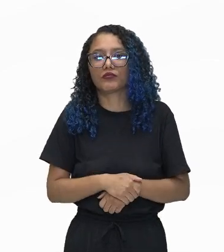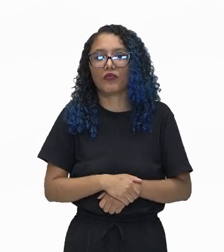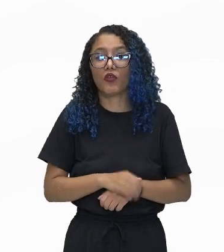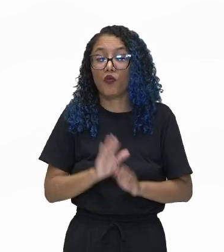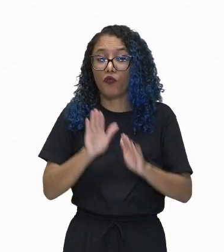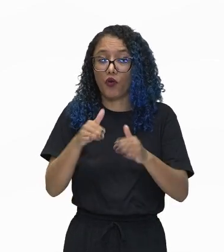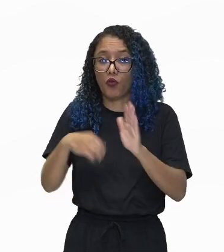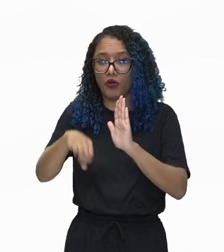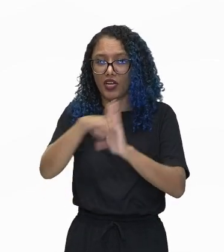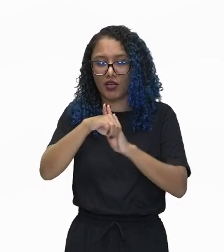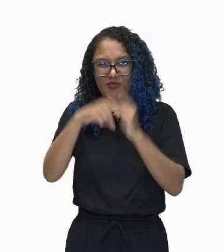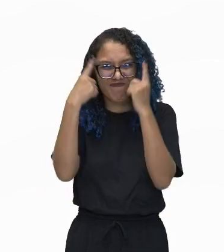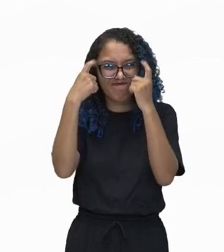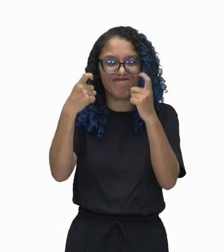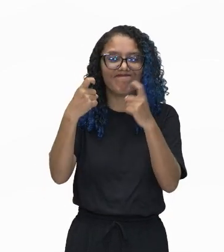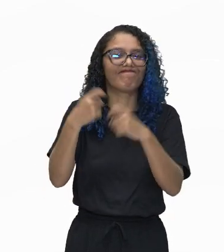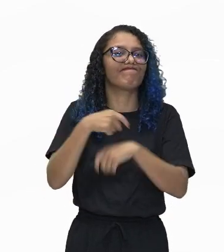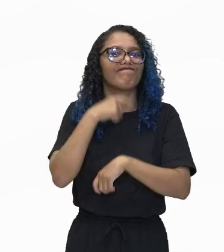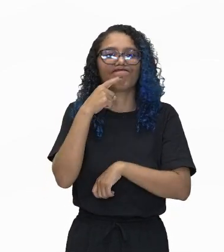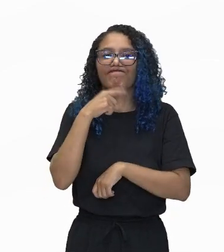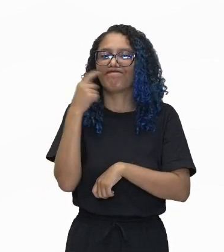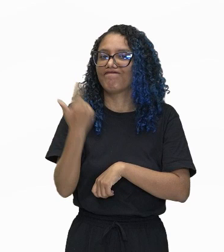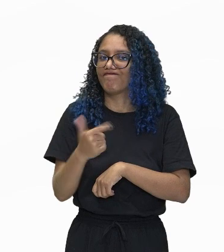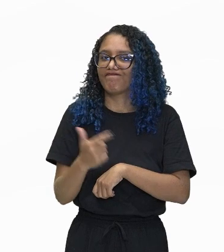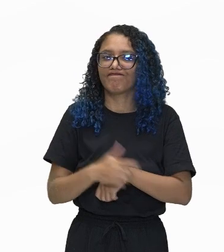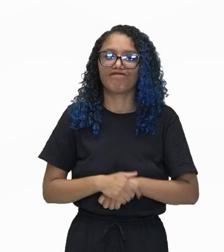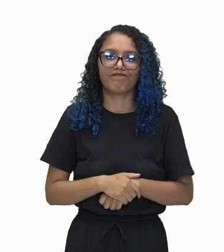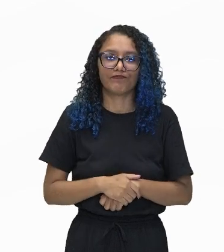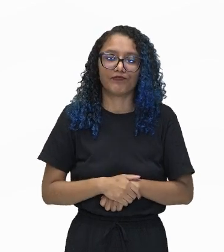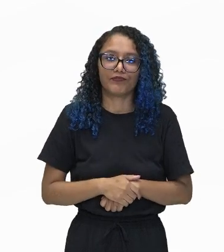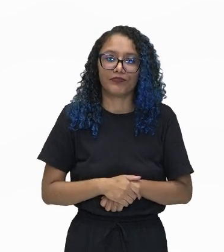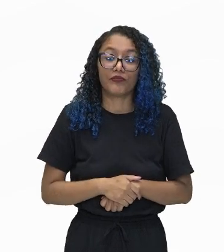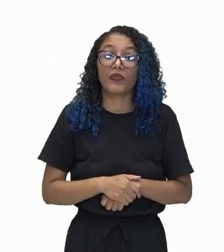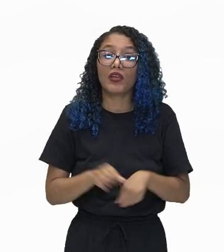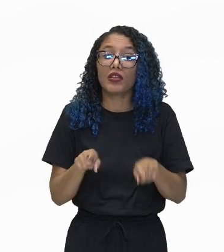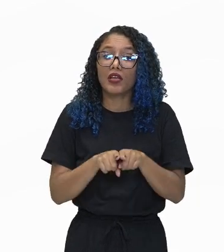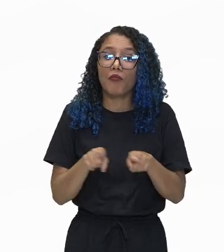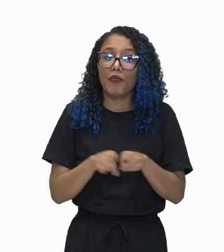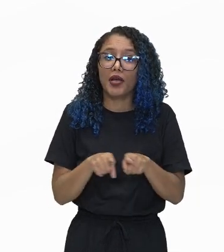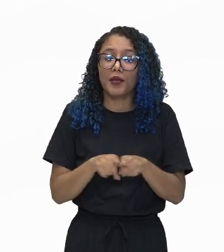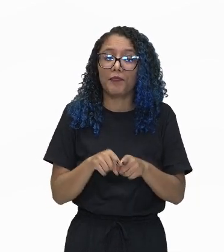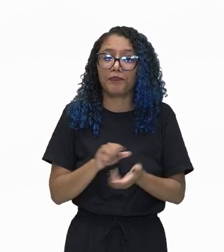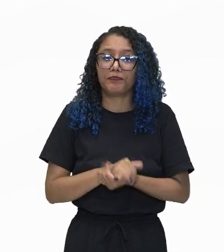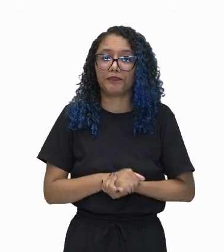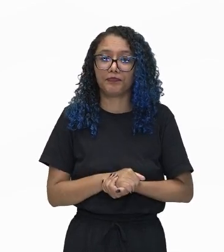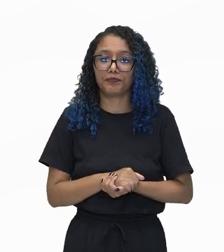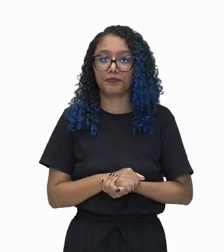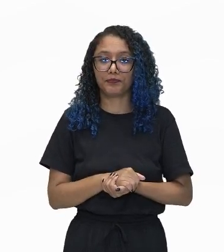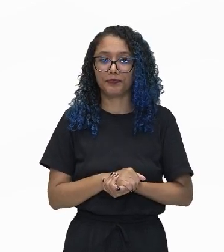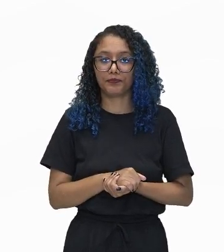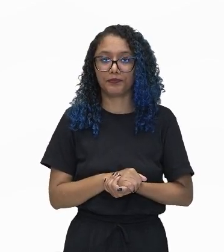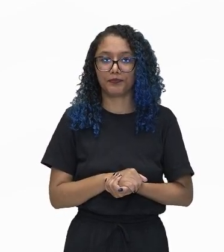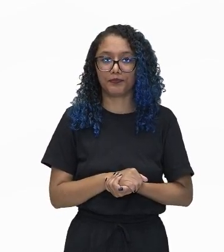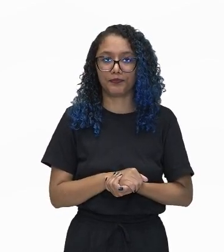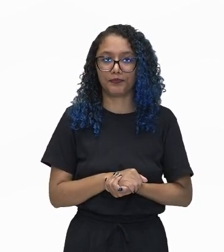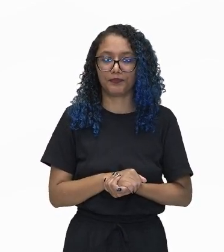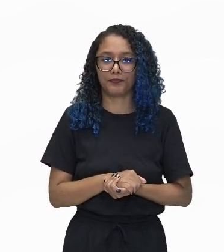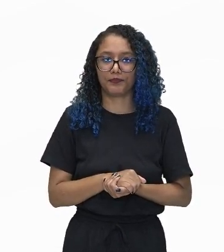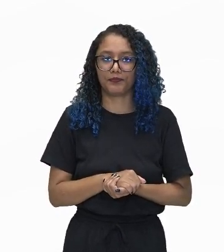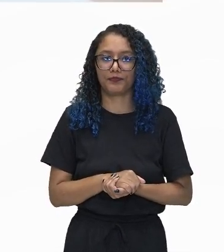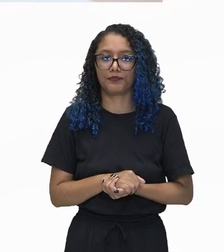Então, para a gente refletir sobre essa temática, e aí eu pergunto para vocês, né, mesmo trago para vocês aí, pesquisa acerca